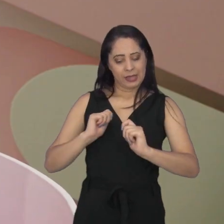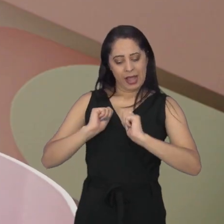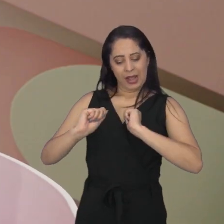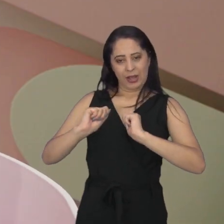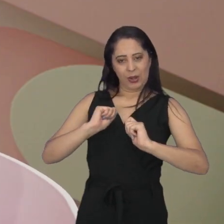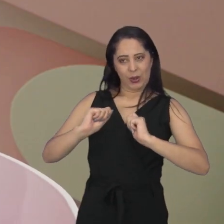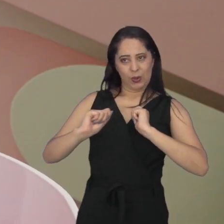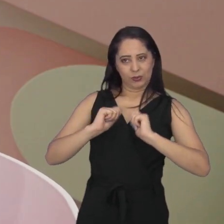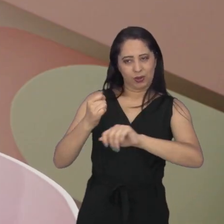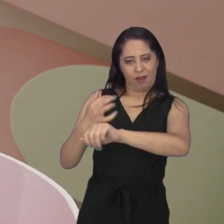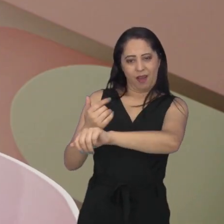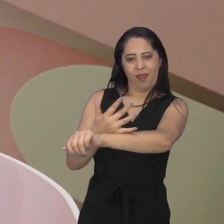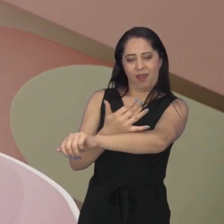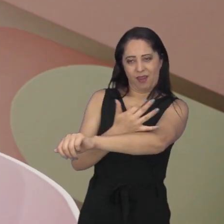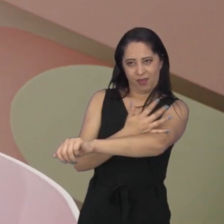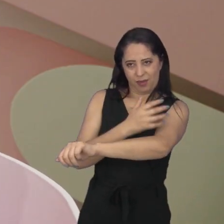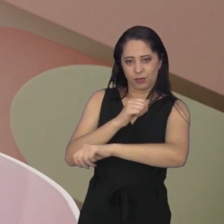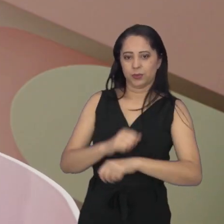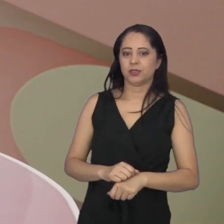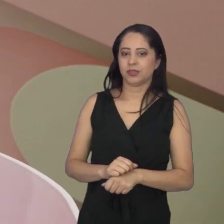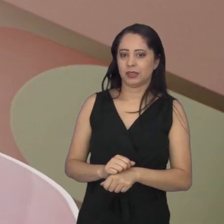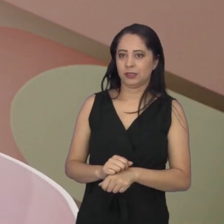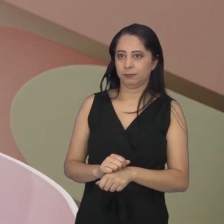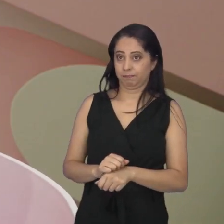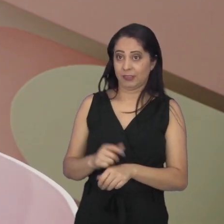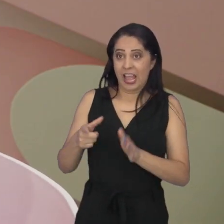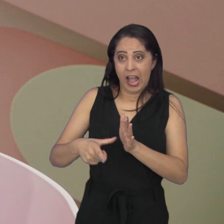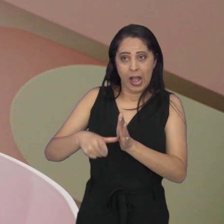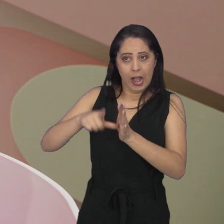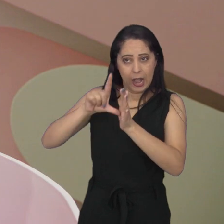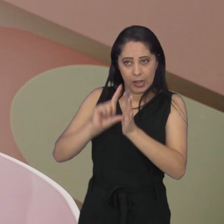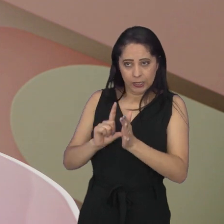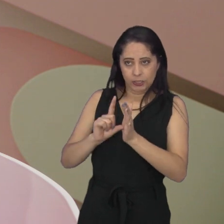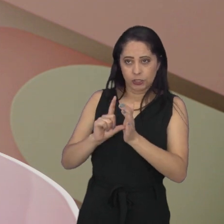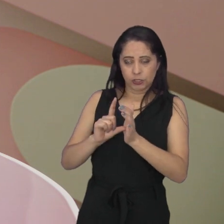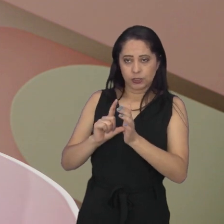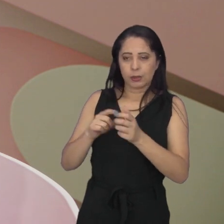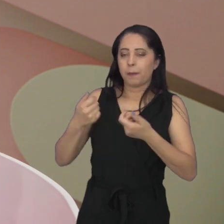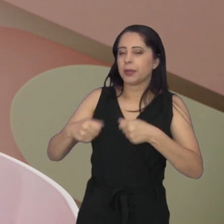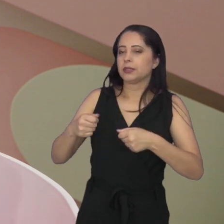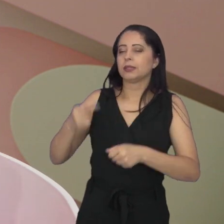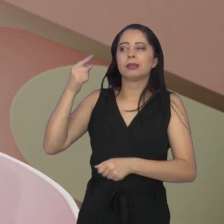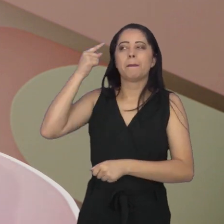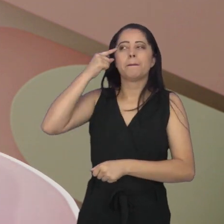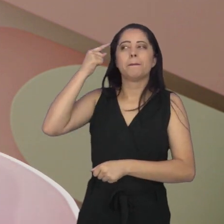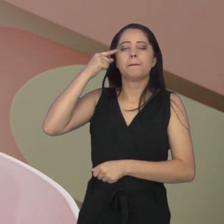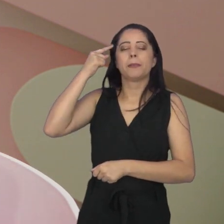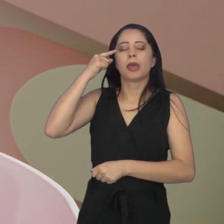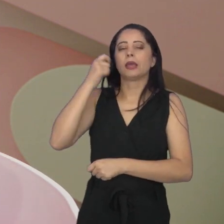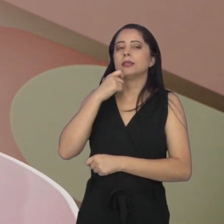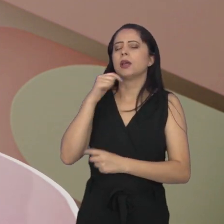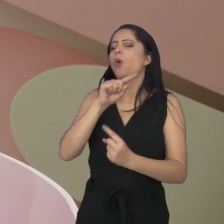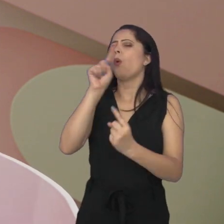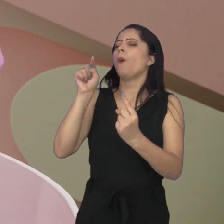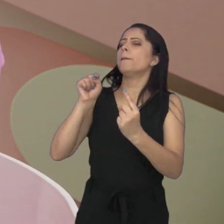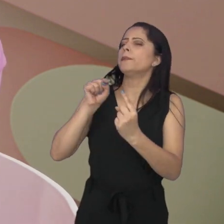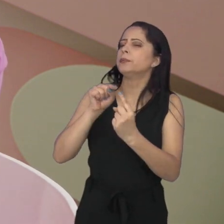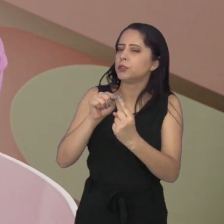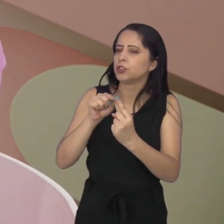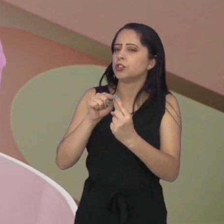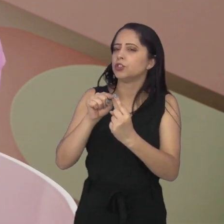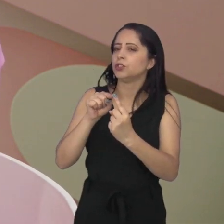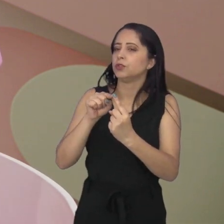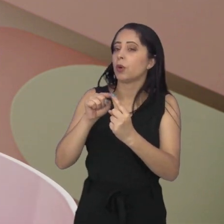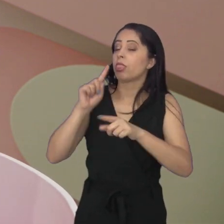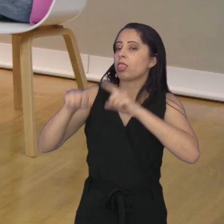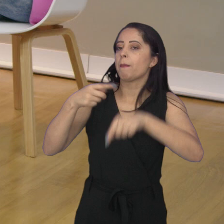seja intencional. Antes de você começar a se comunicar e passar sua mensagem, qual a sua intenção com Sim. aquela mensagem? Pense antes